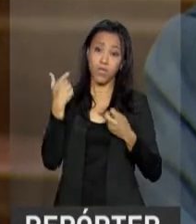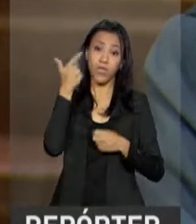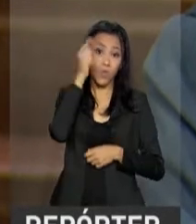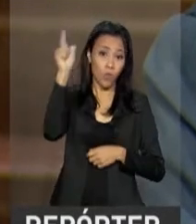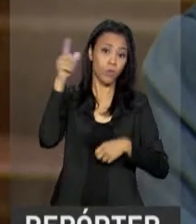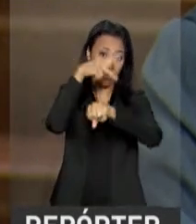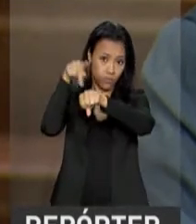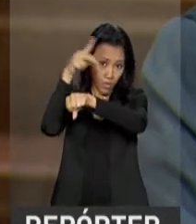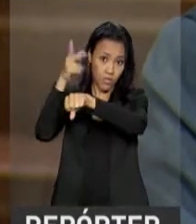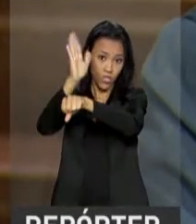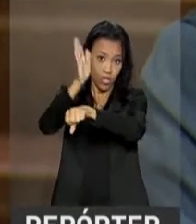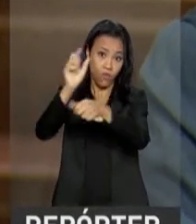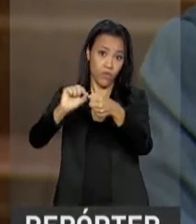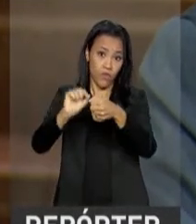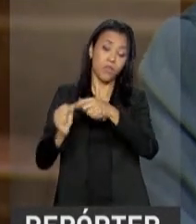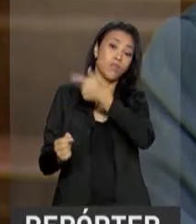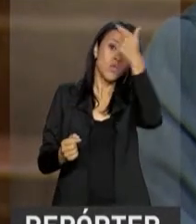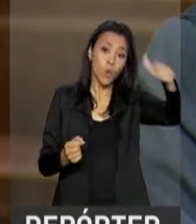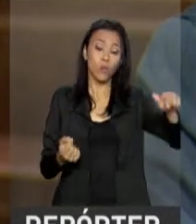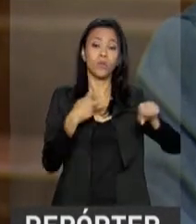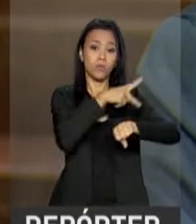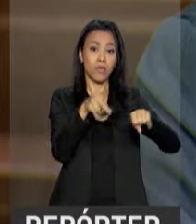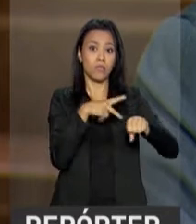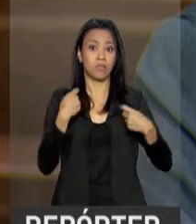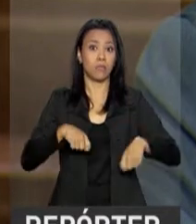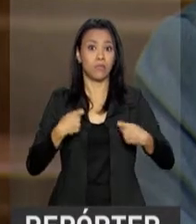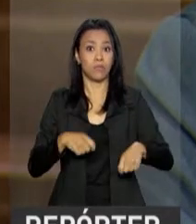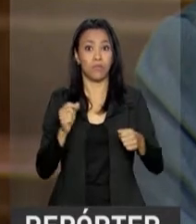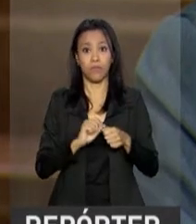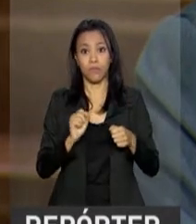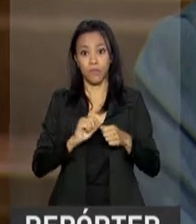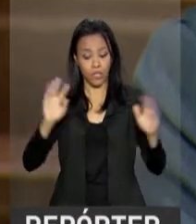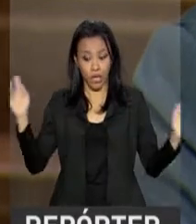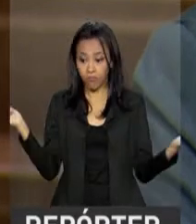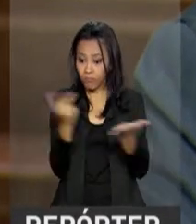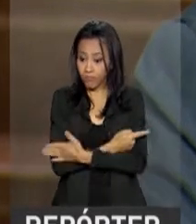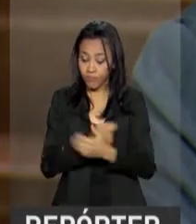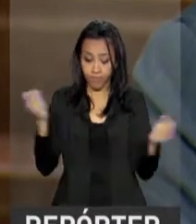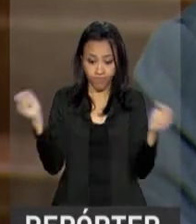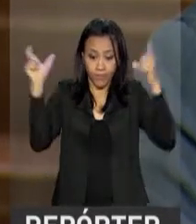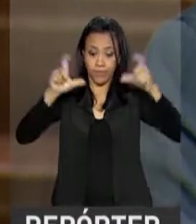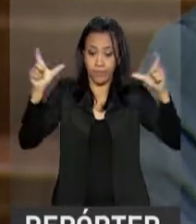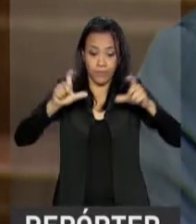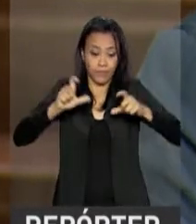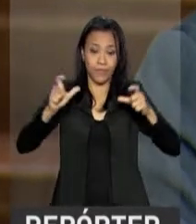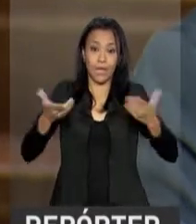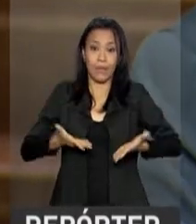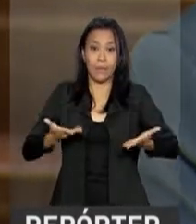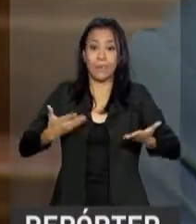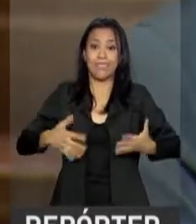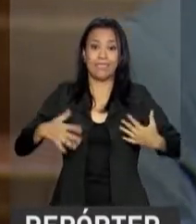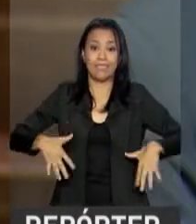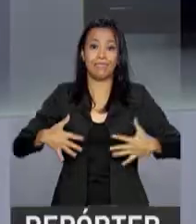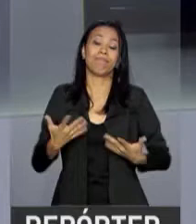mas podemos olhar também naqueles que tiveram que fazer quando a situação já era mais grave estou a situação em que nos